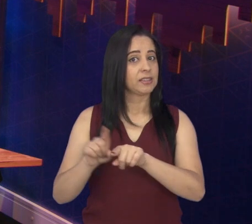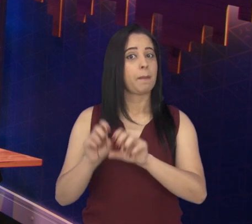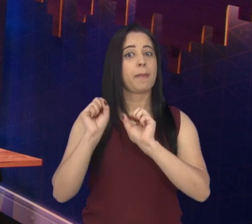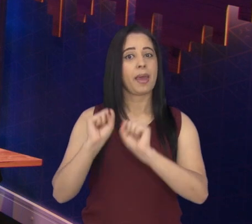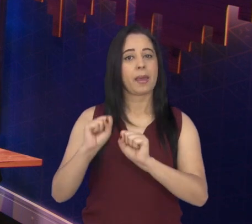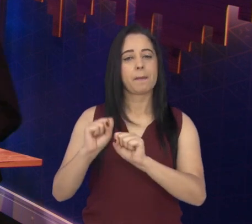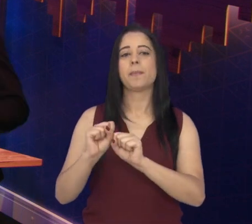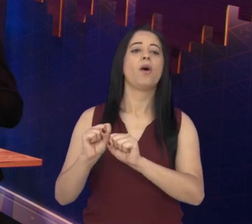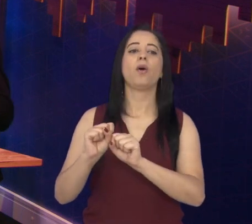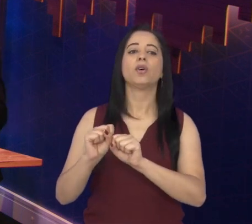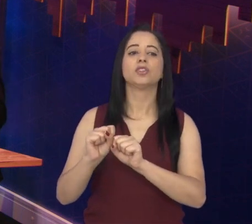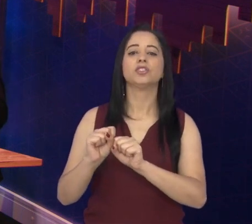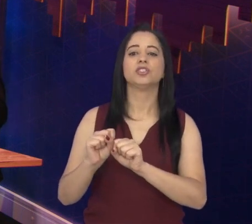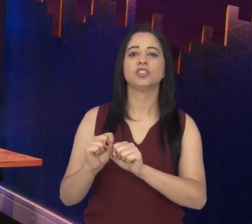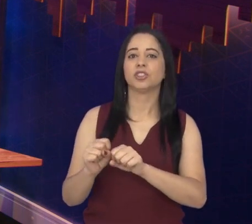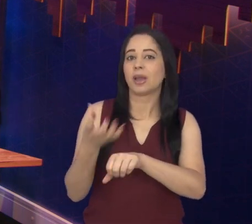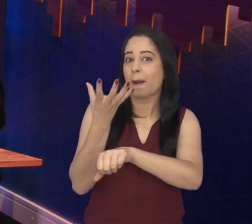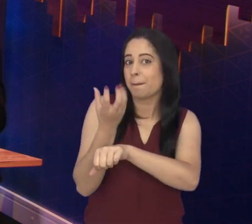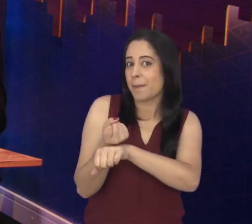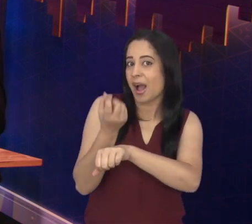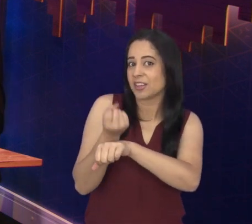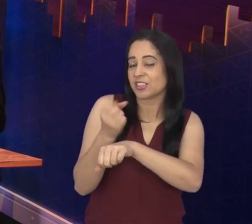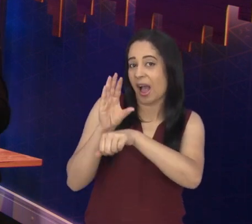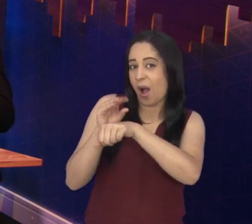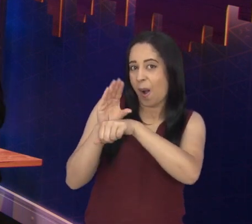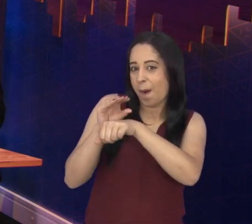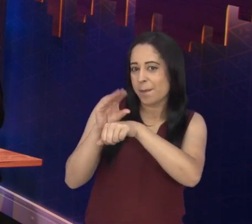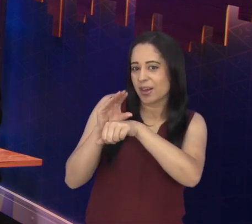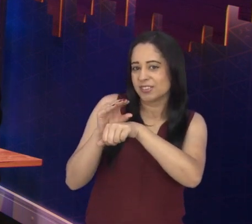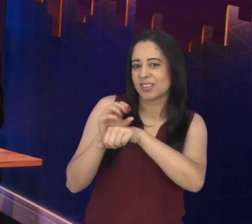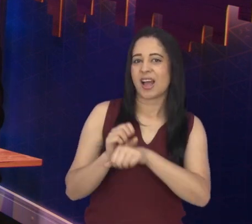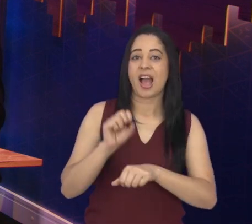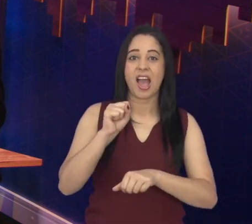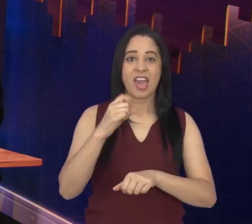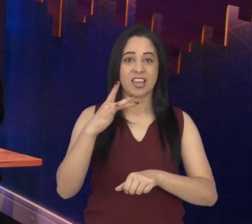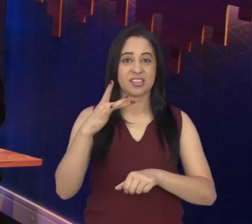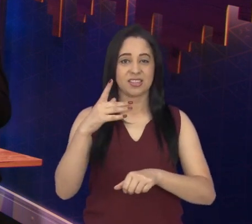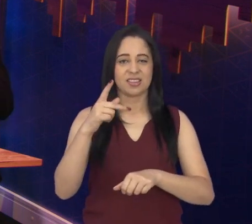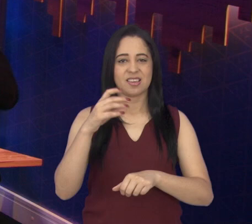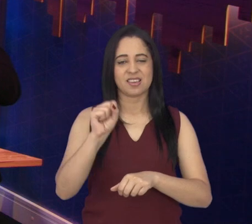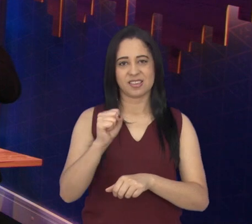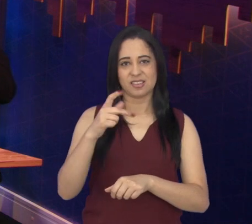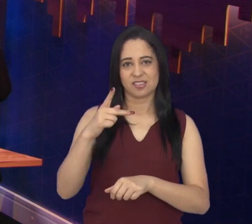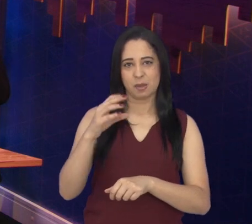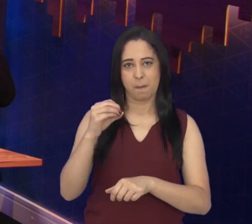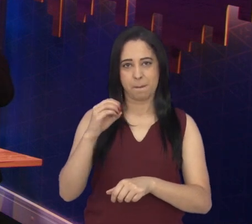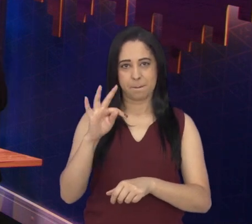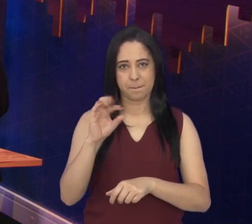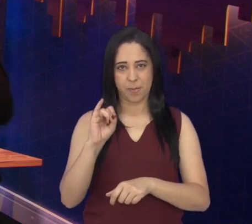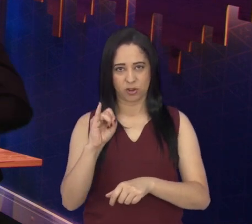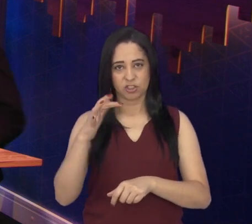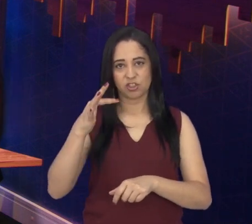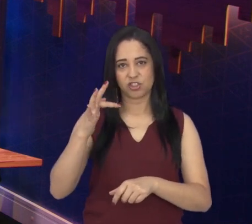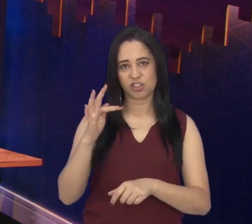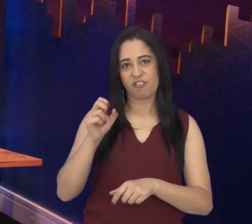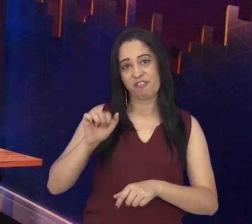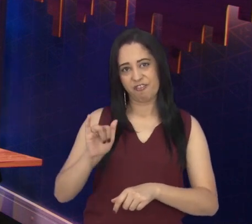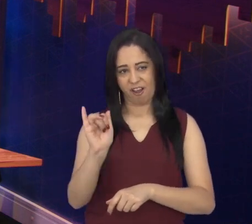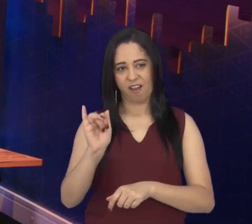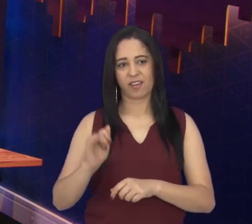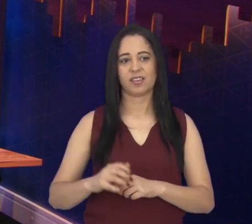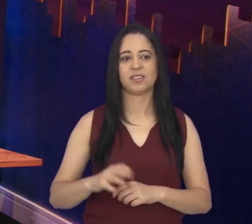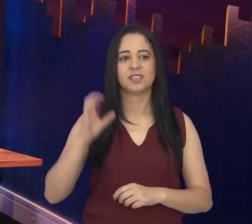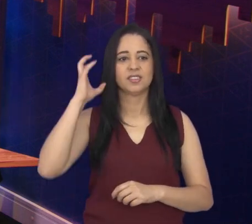youtube.com/CâmaraSJC. E também escutar a gente pelo Spotify. Se você tá escutando a gente já pelo Spotify, ó, sobe aí que tem outros programas para